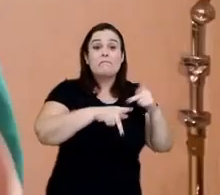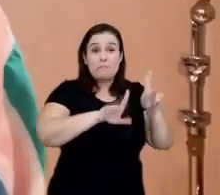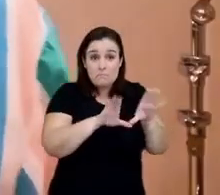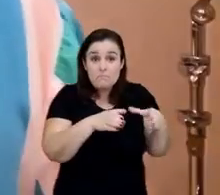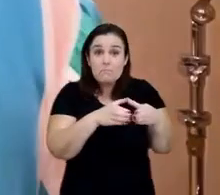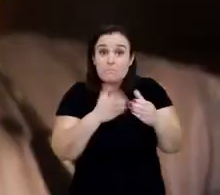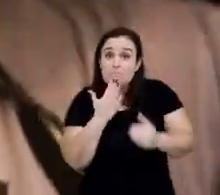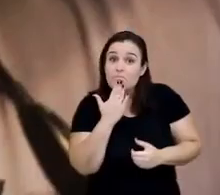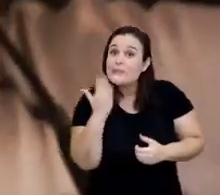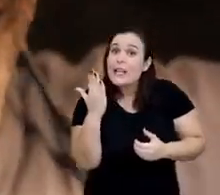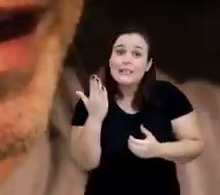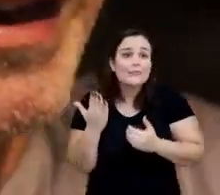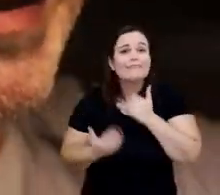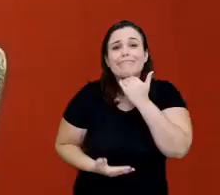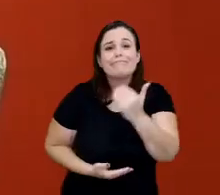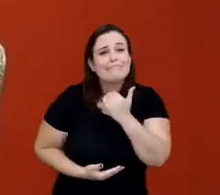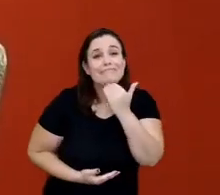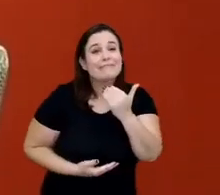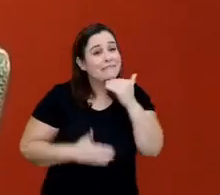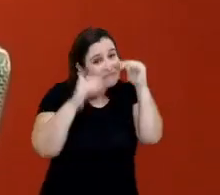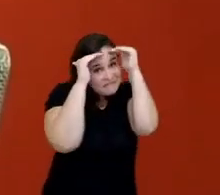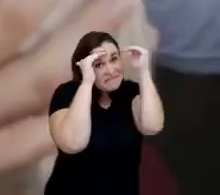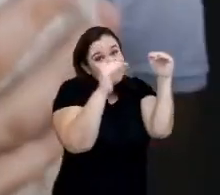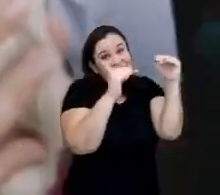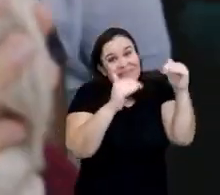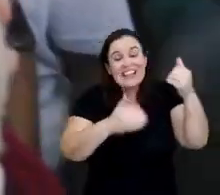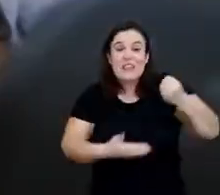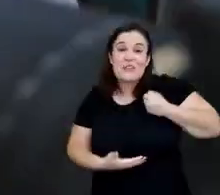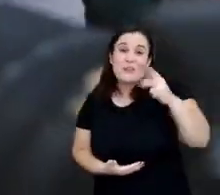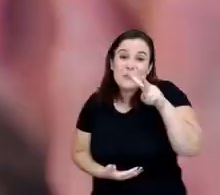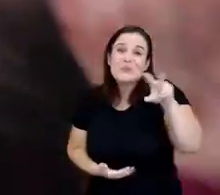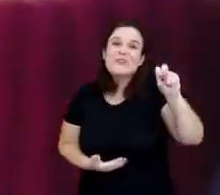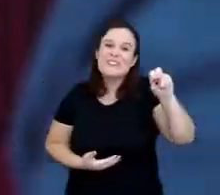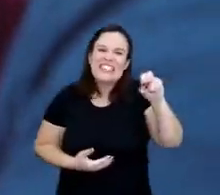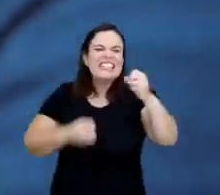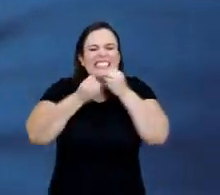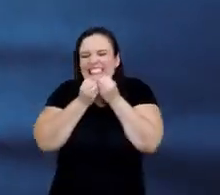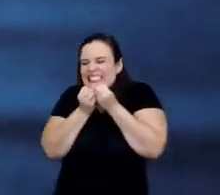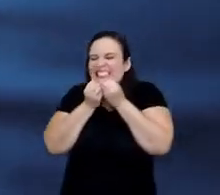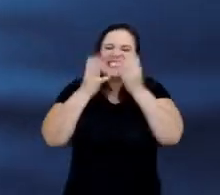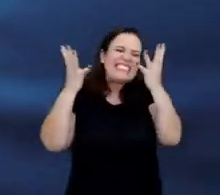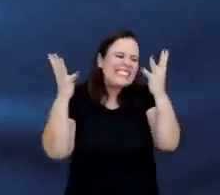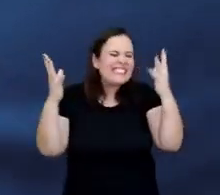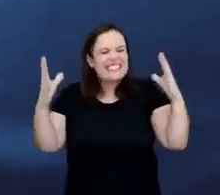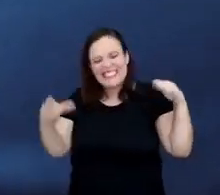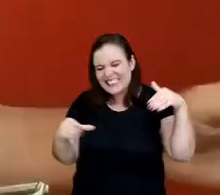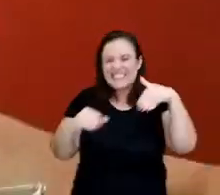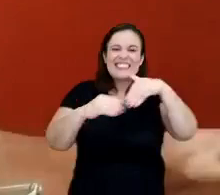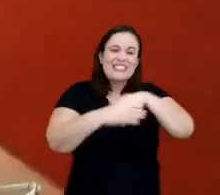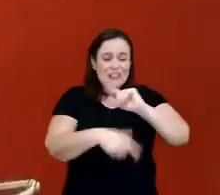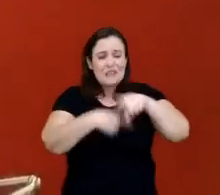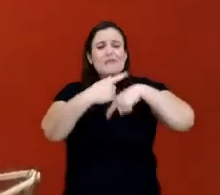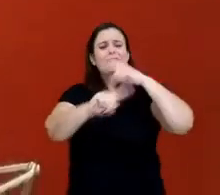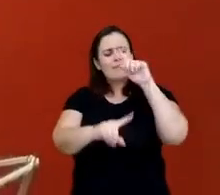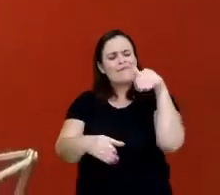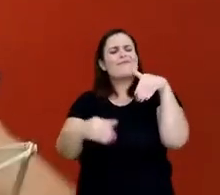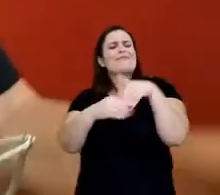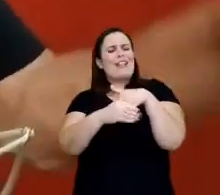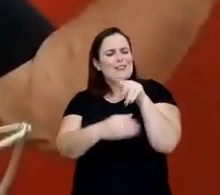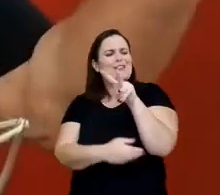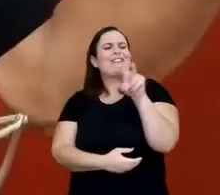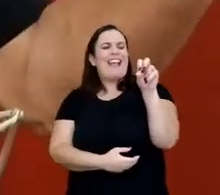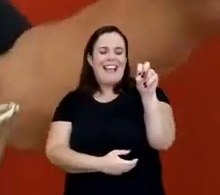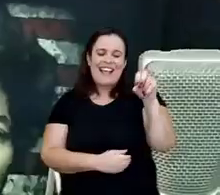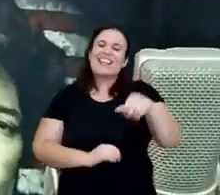Quando o povo pede, não adianta. O grito 50 já tá na garganta pra virar o jogo nessa eleição. Vamos 50